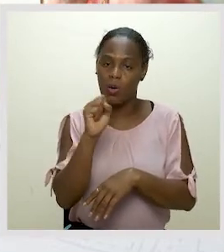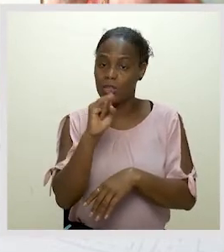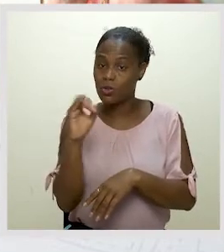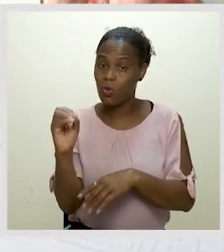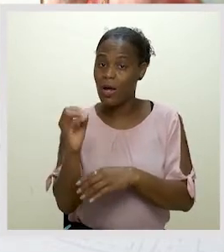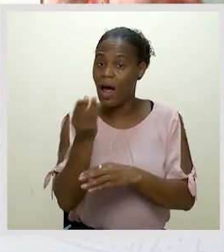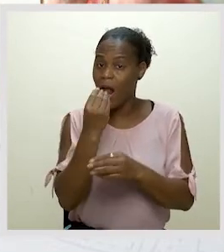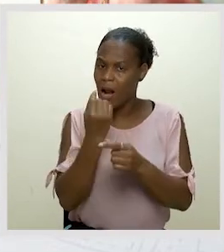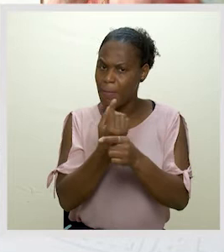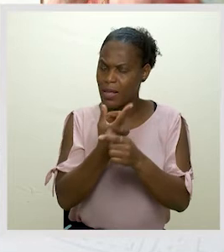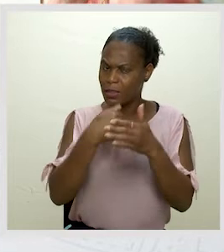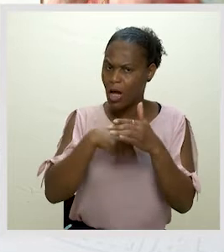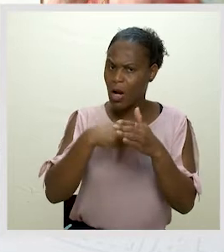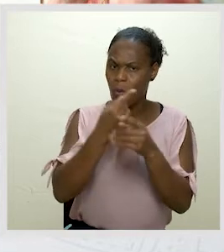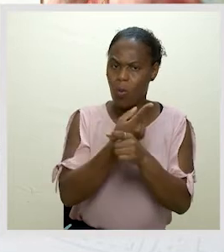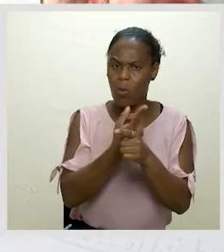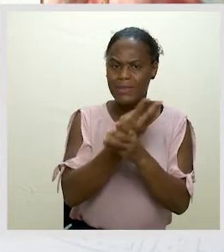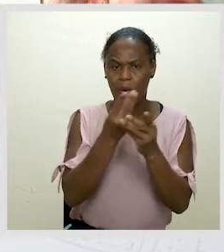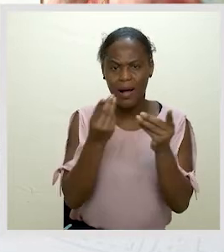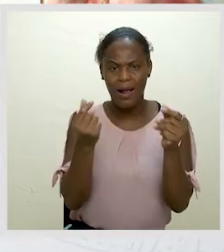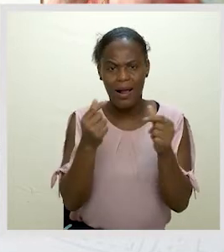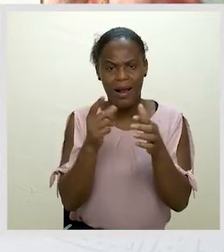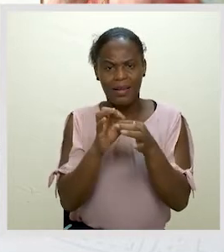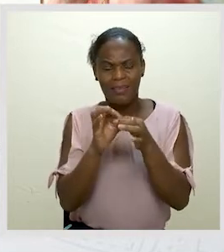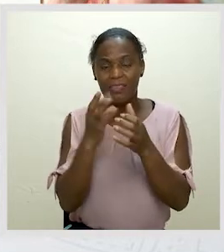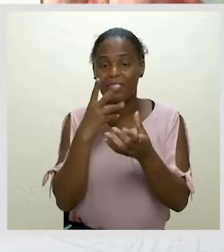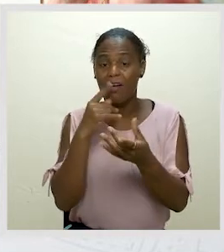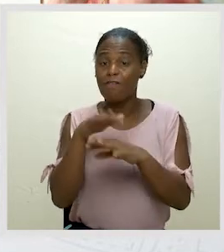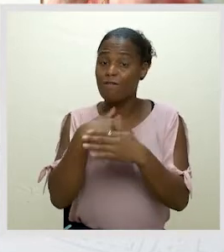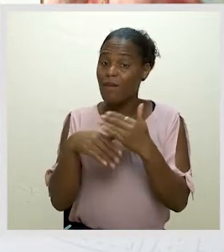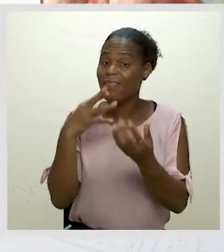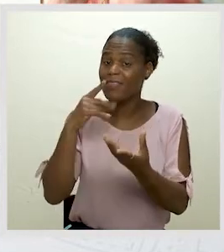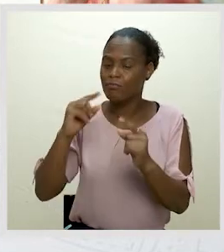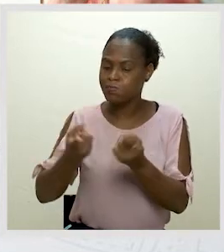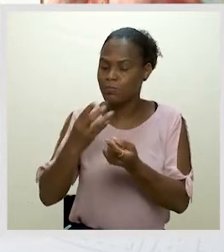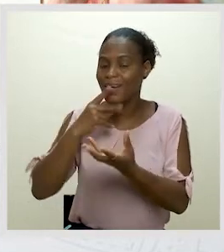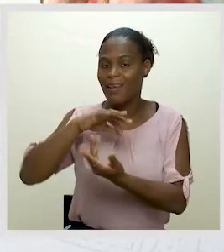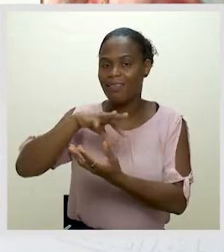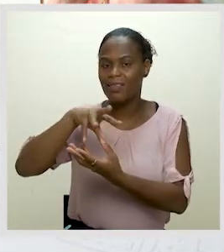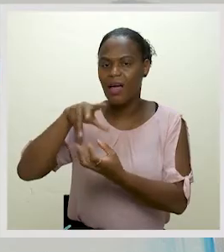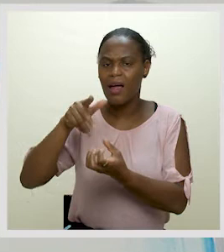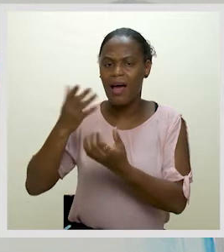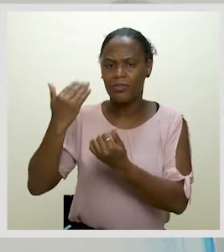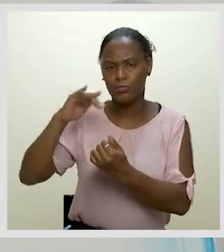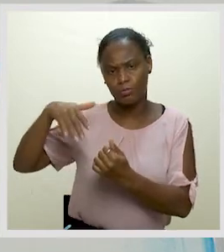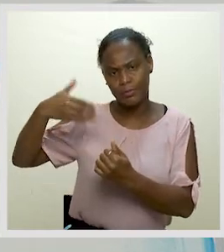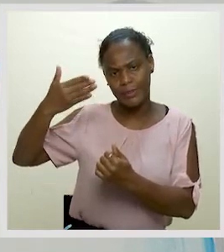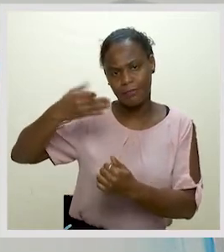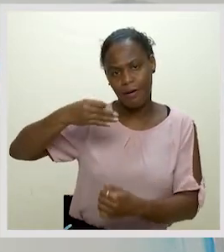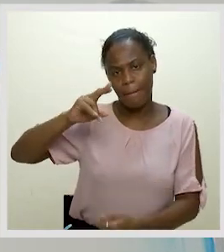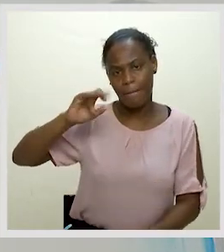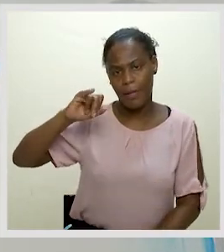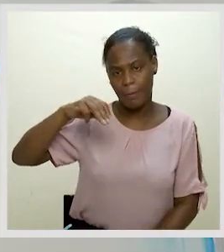seres alimentavam de matérias orgânicas sintetizadas na Terra primitiva. Como se